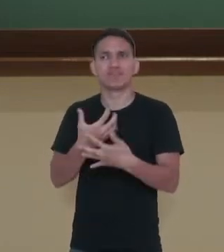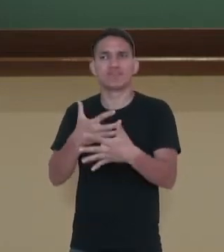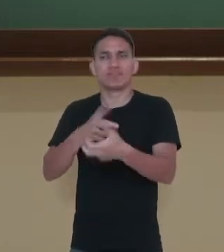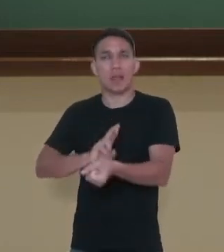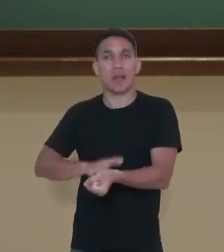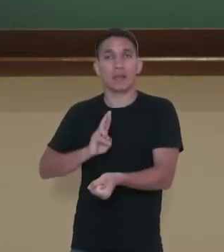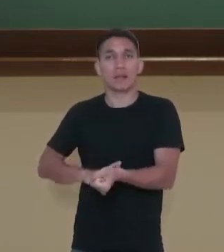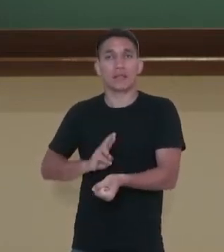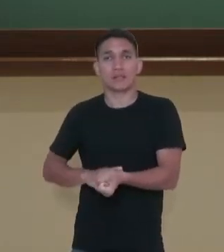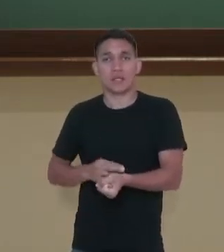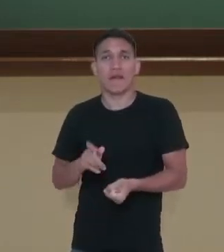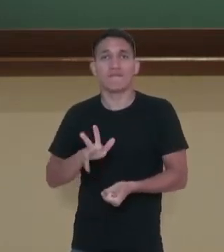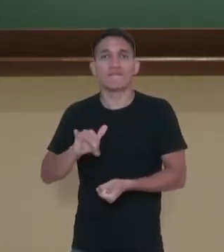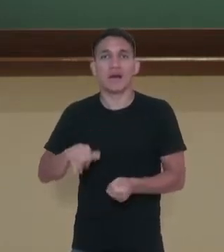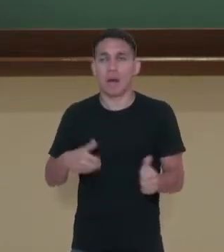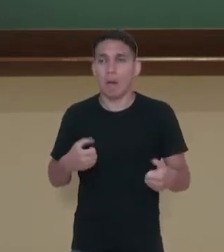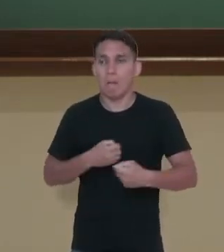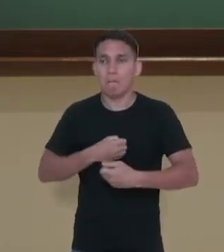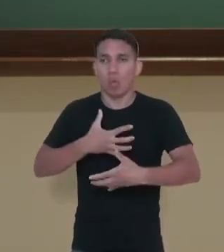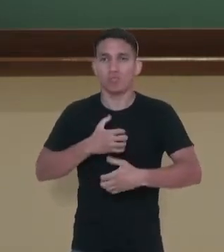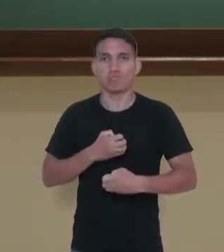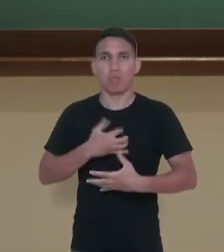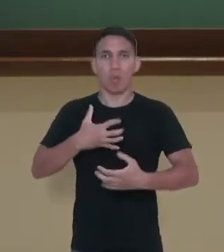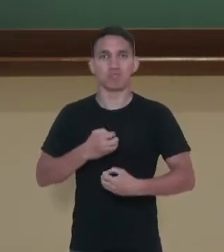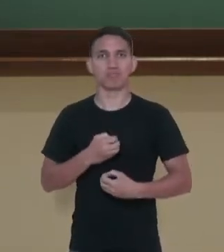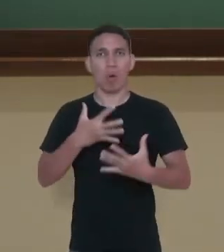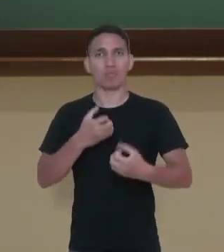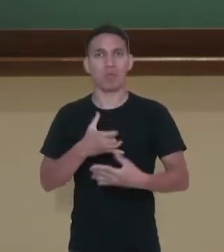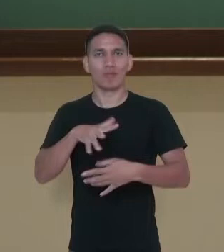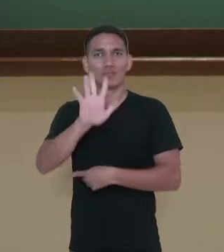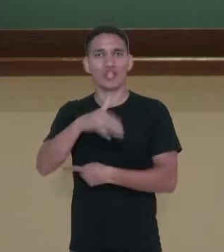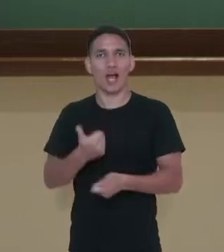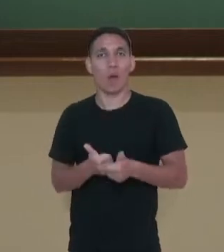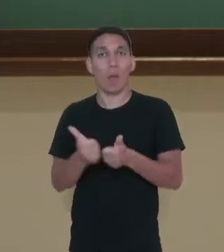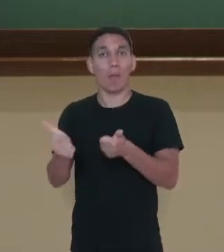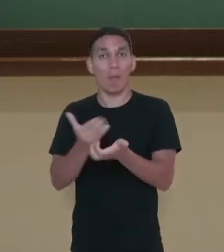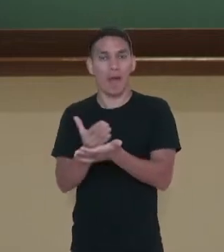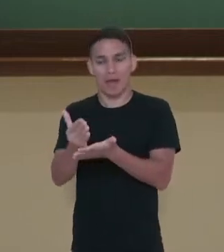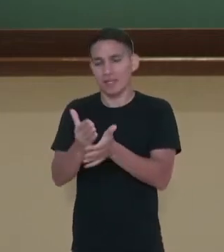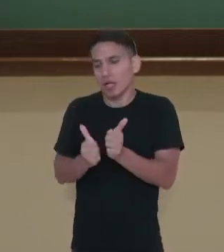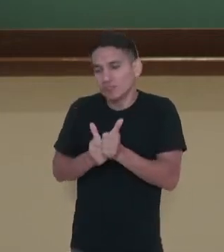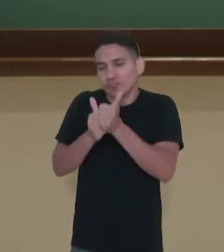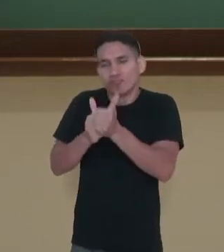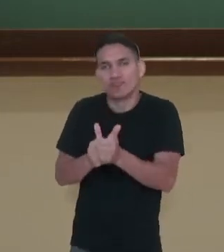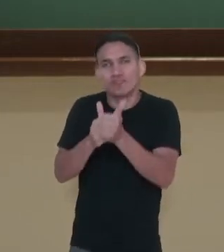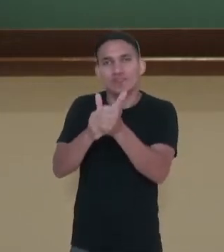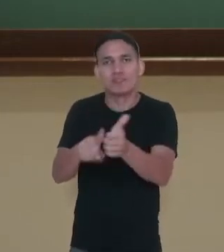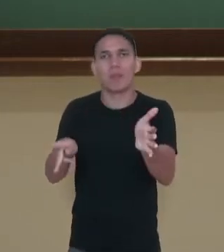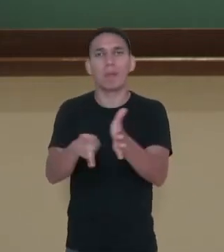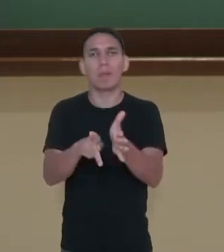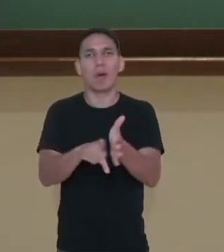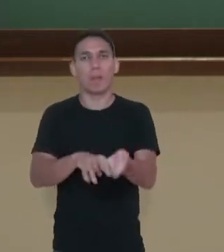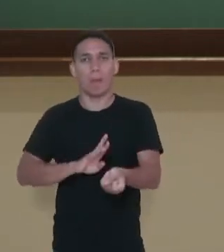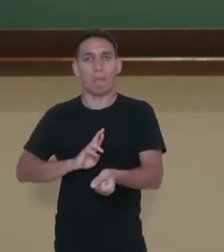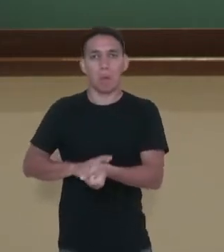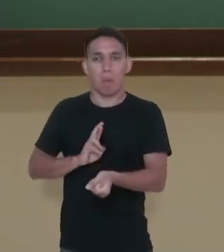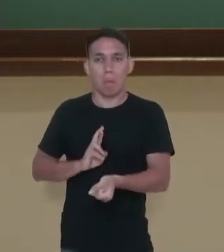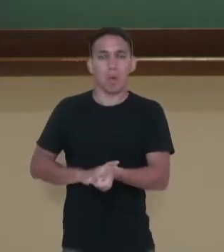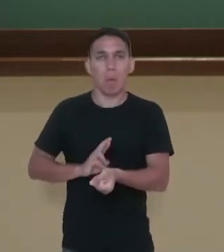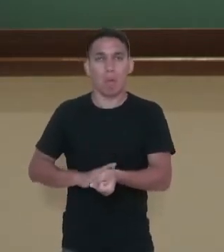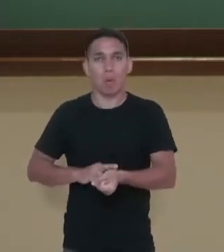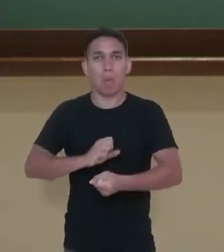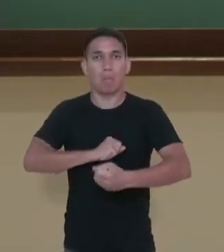ritmo e de repente já se vê acompanhando na batida, cria ali um compasso